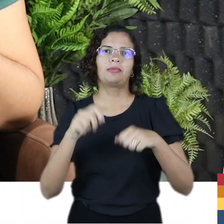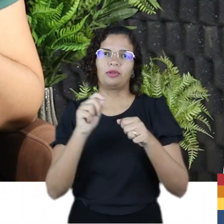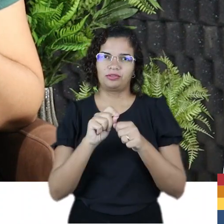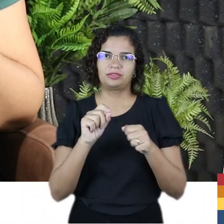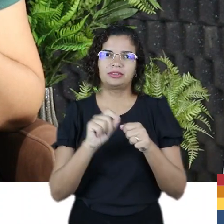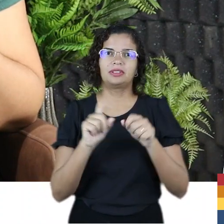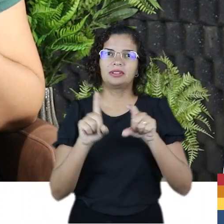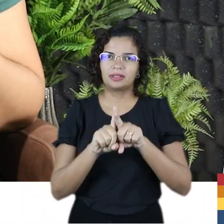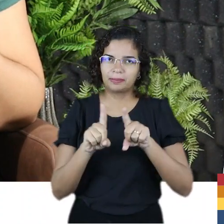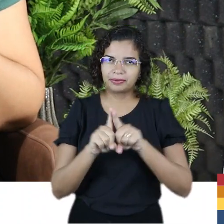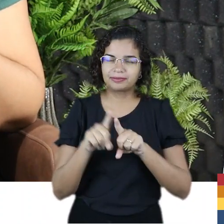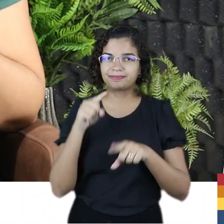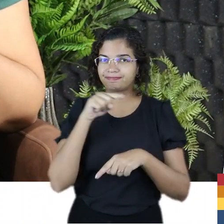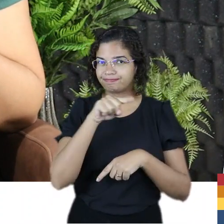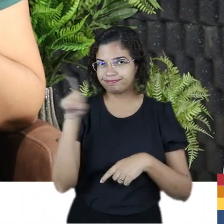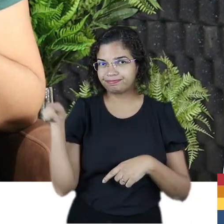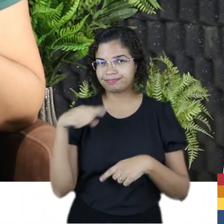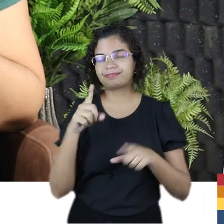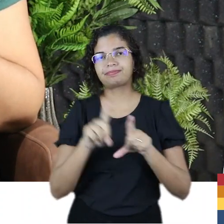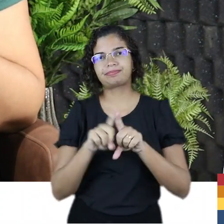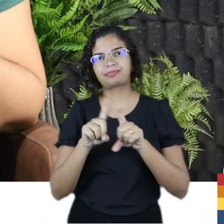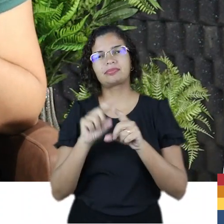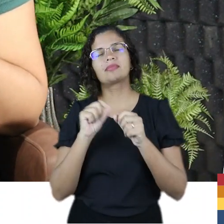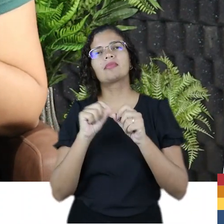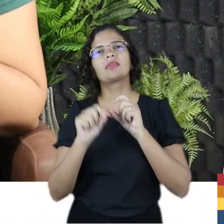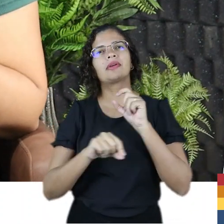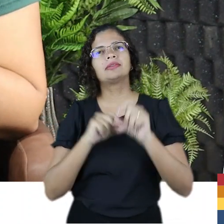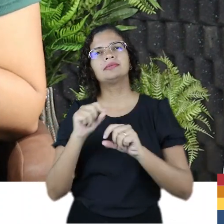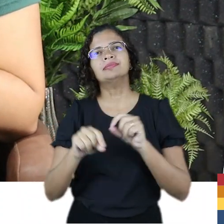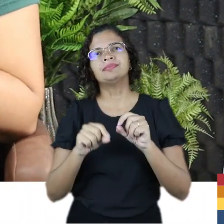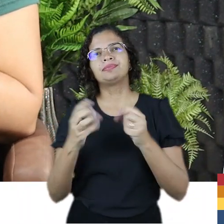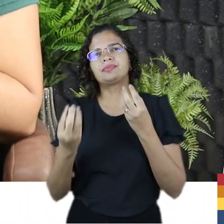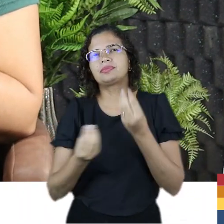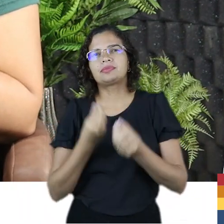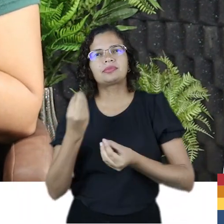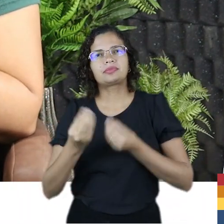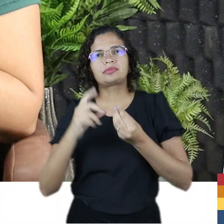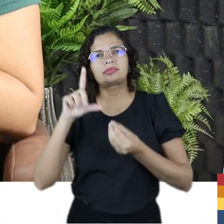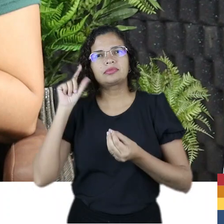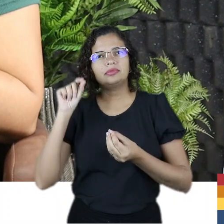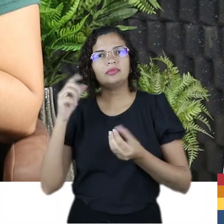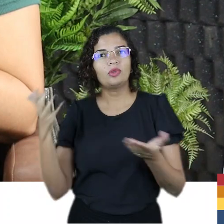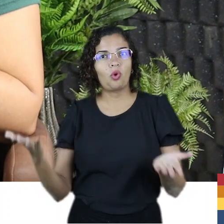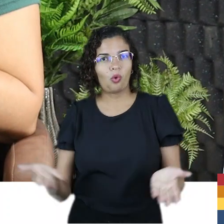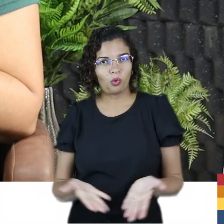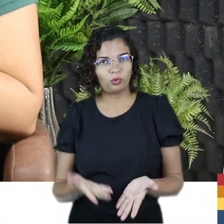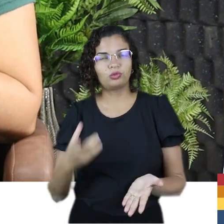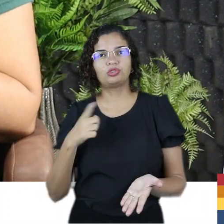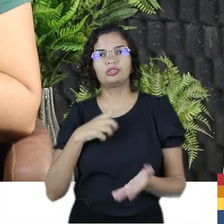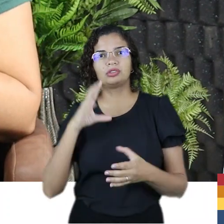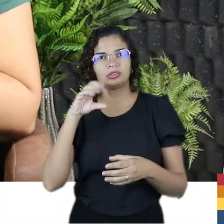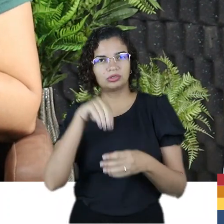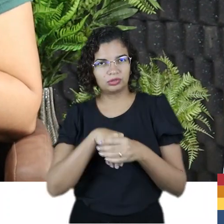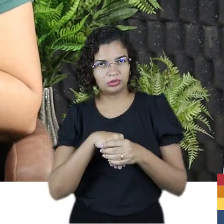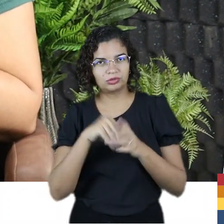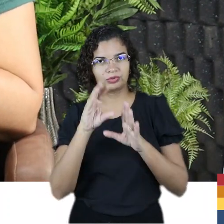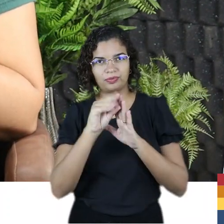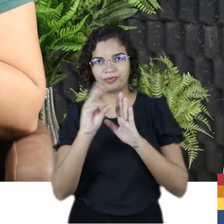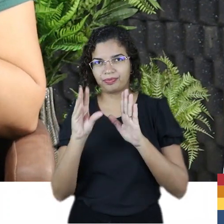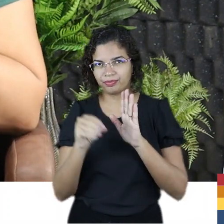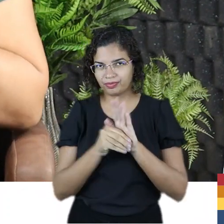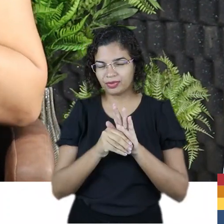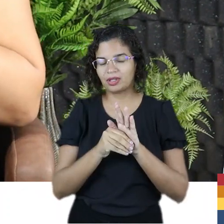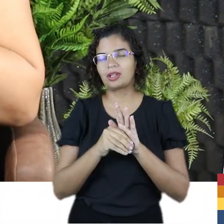a gente as formas de oferta que hoje constam no documento curricular do território maranhense certo